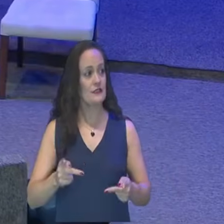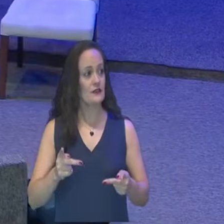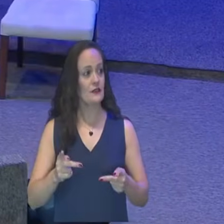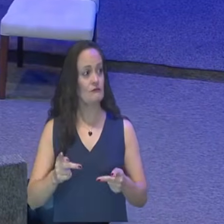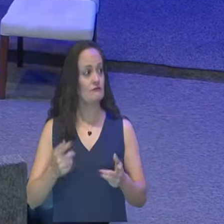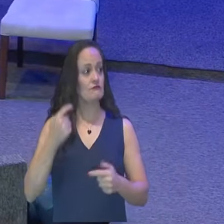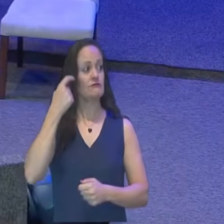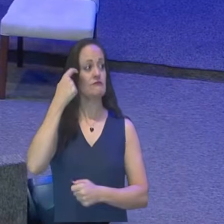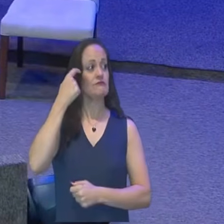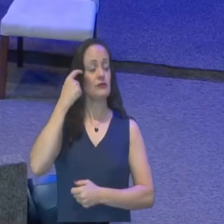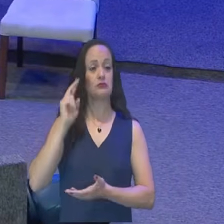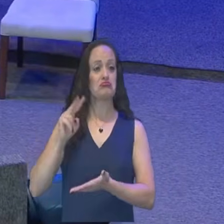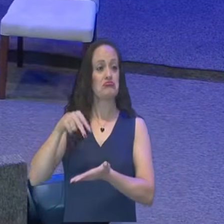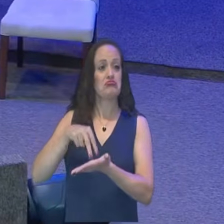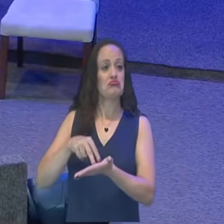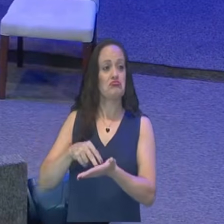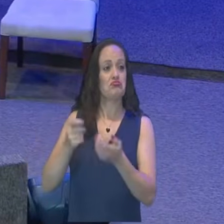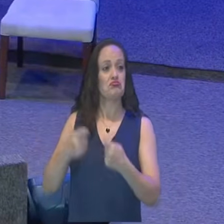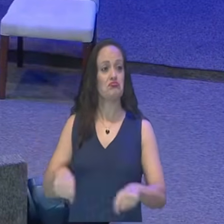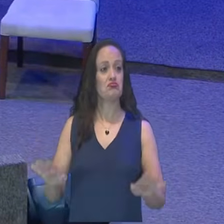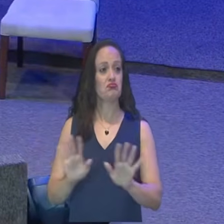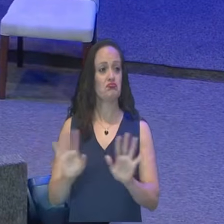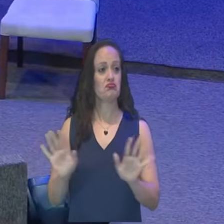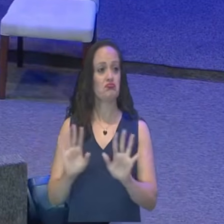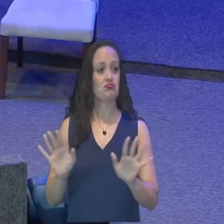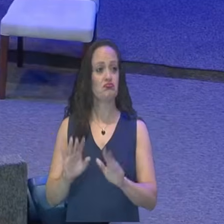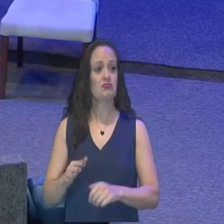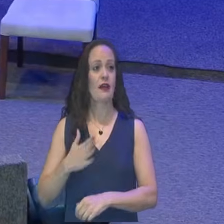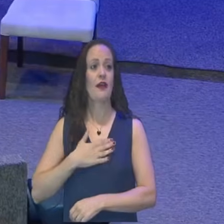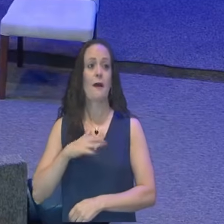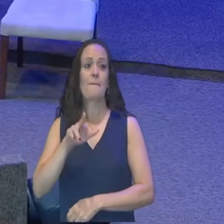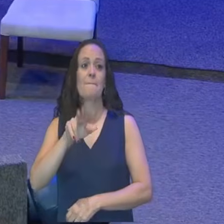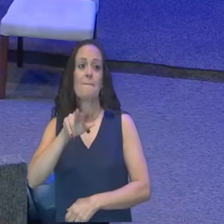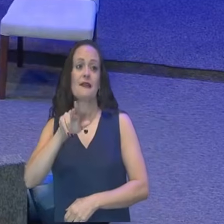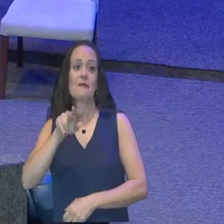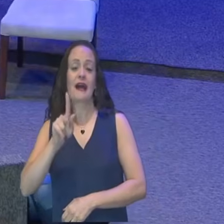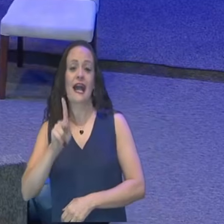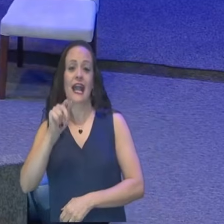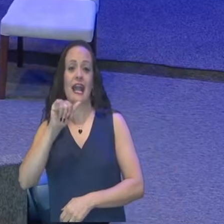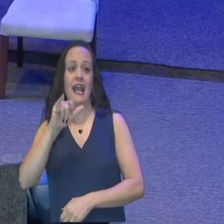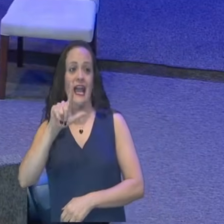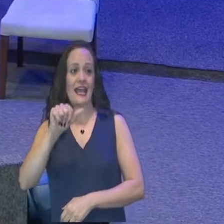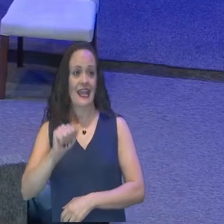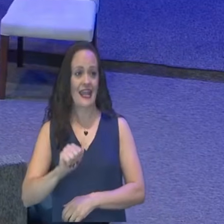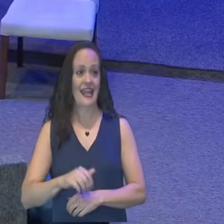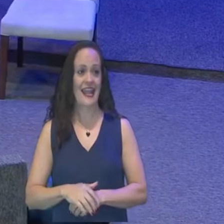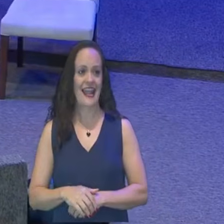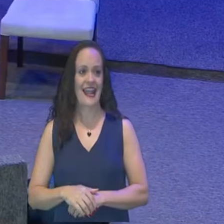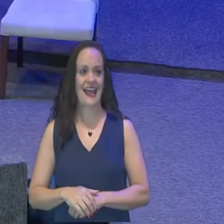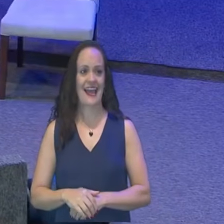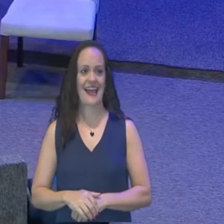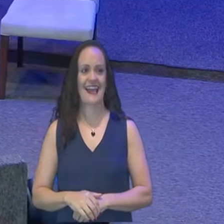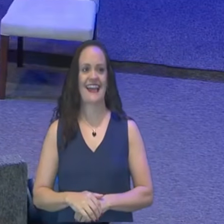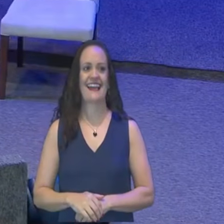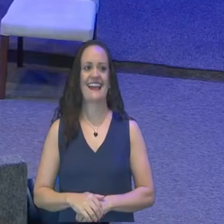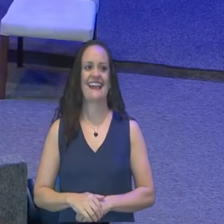no direito de não se levantar, que é a minha irmã Kayla. Gostaria de que ela fique de pé por alguns